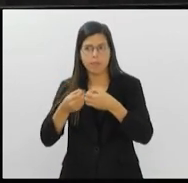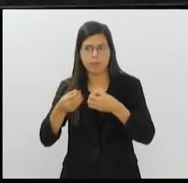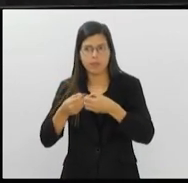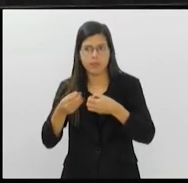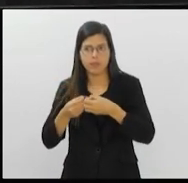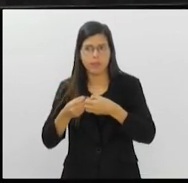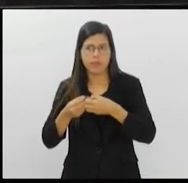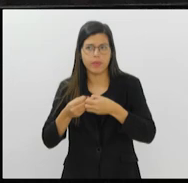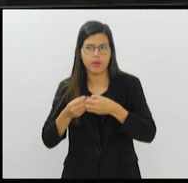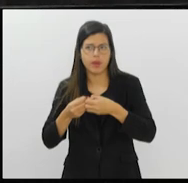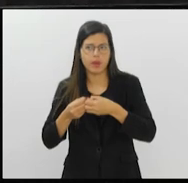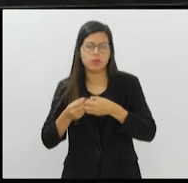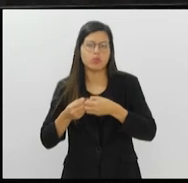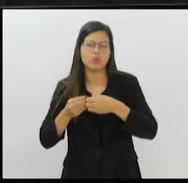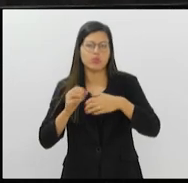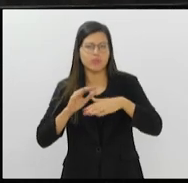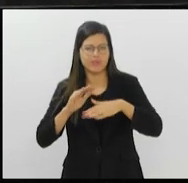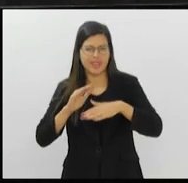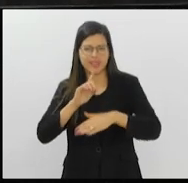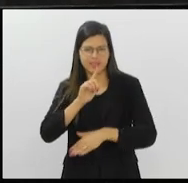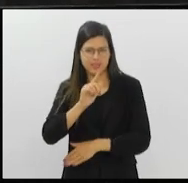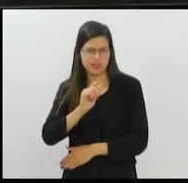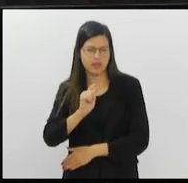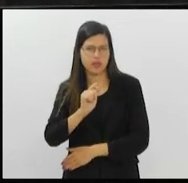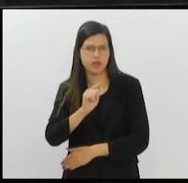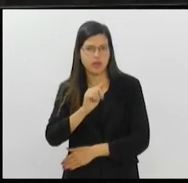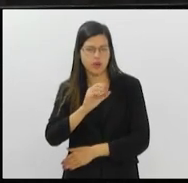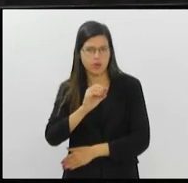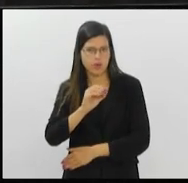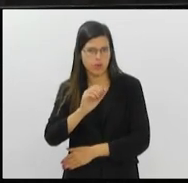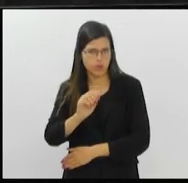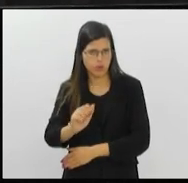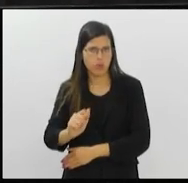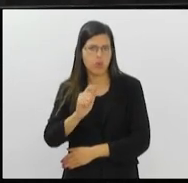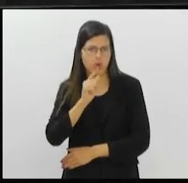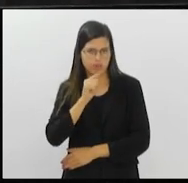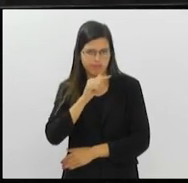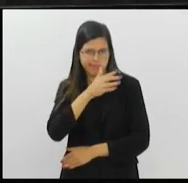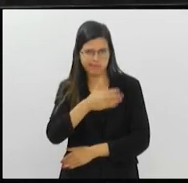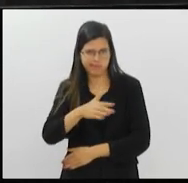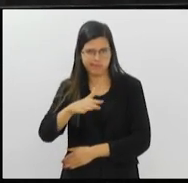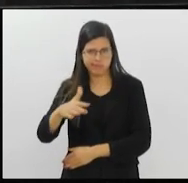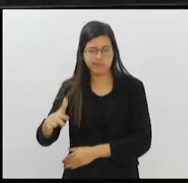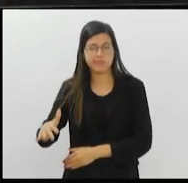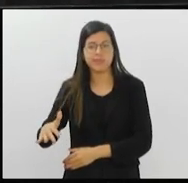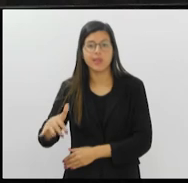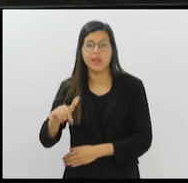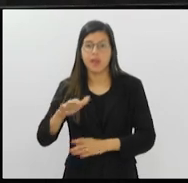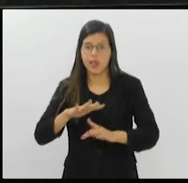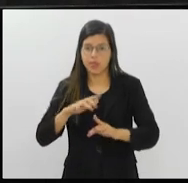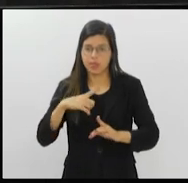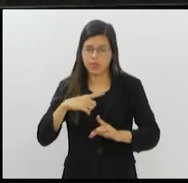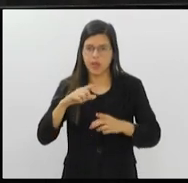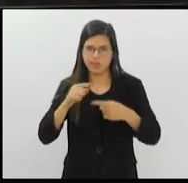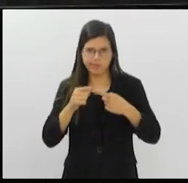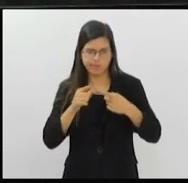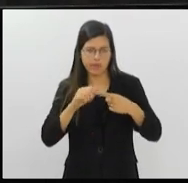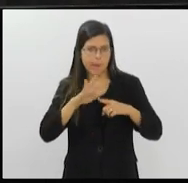faixa marginal da Lagoa. Além da questão ambiental, senhor presidente, existe a questão